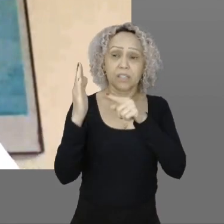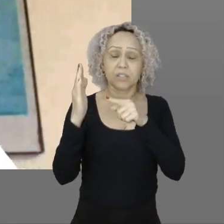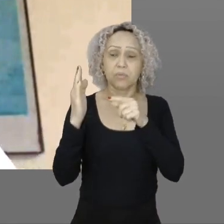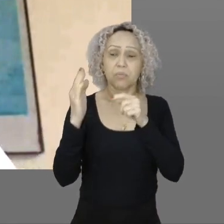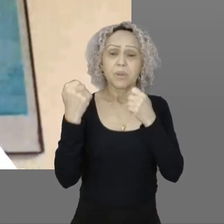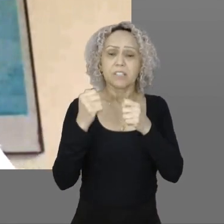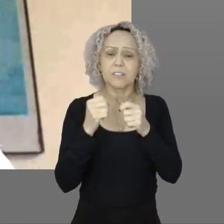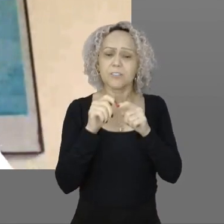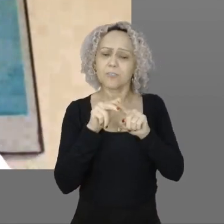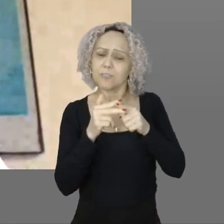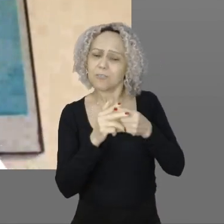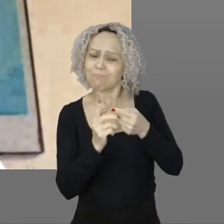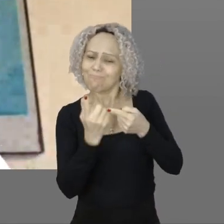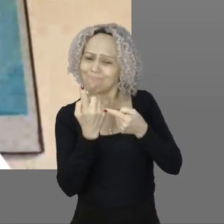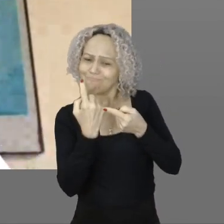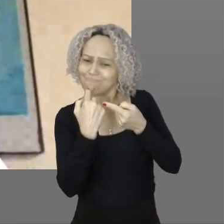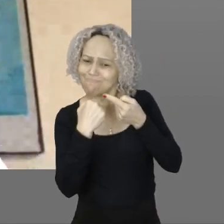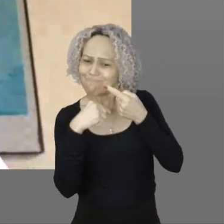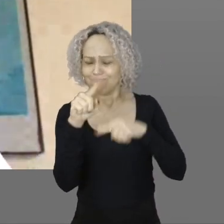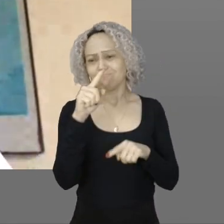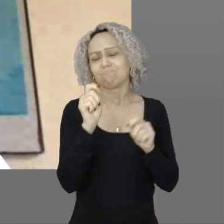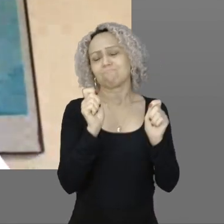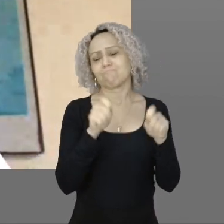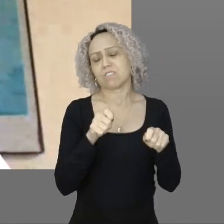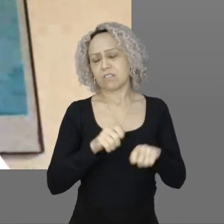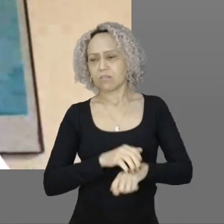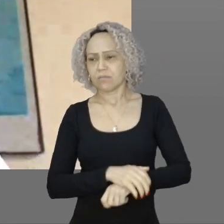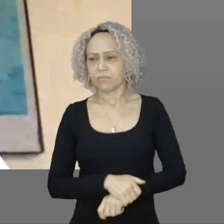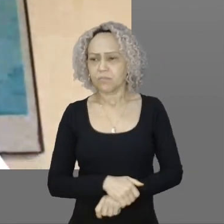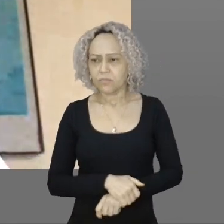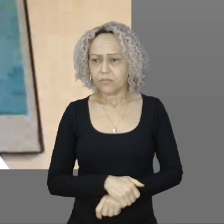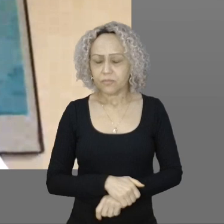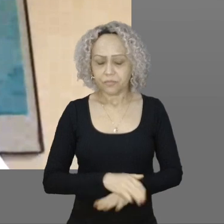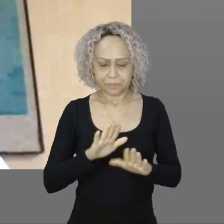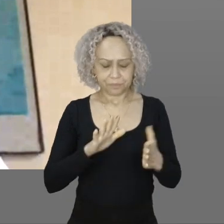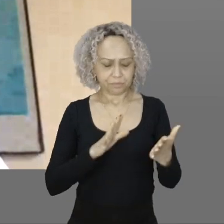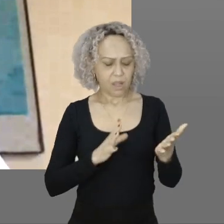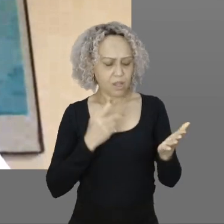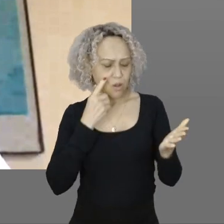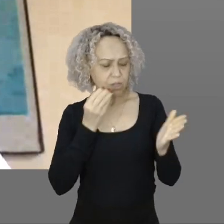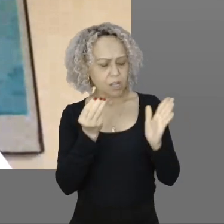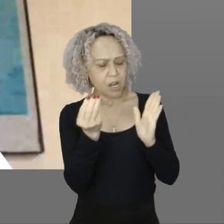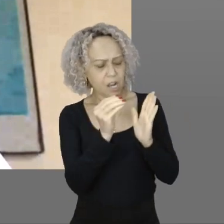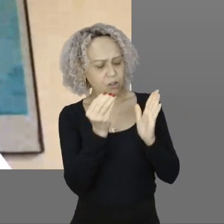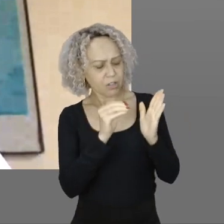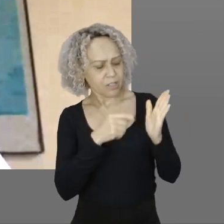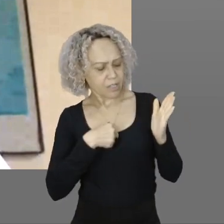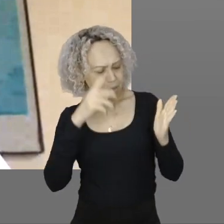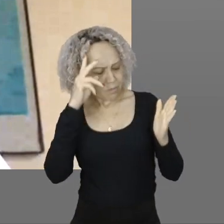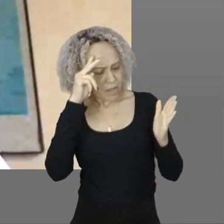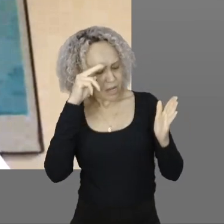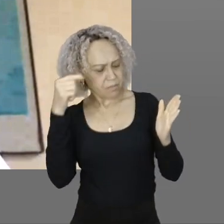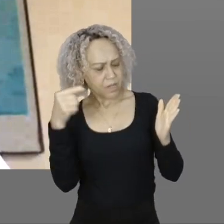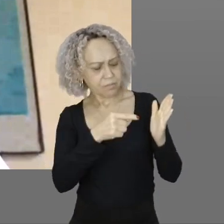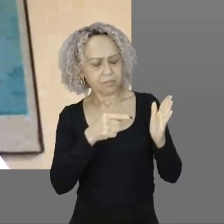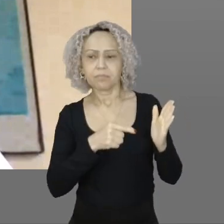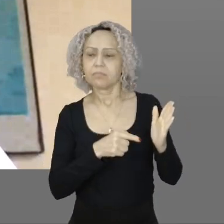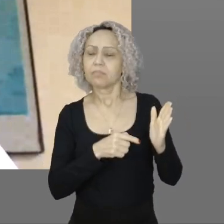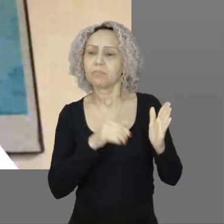é uma curiosidade que ilustra bem isto, né? Eu até anotei aqui para não esquecer, que na